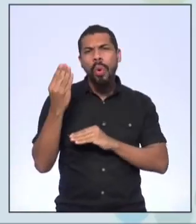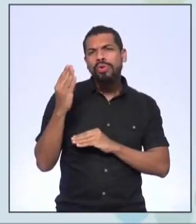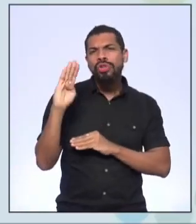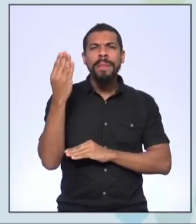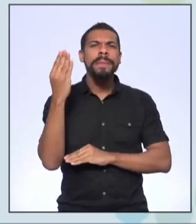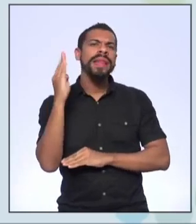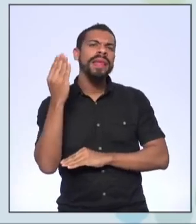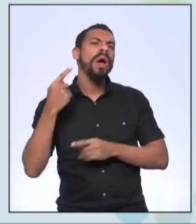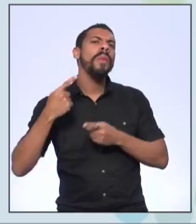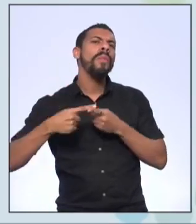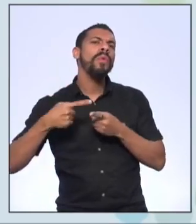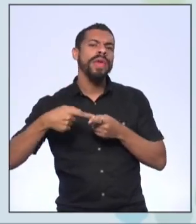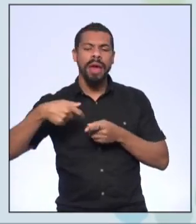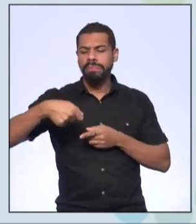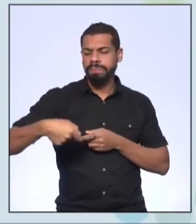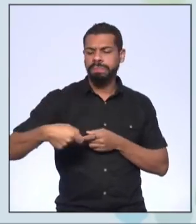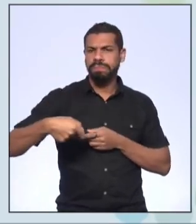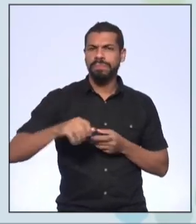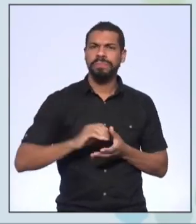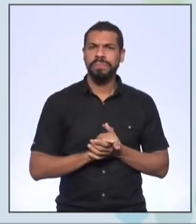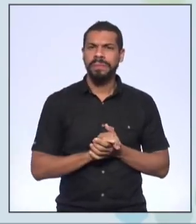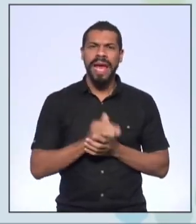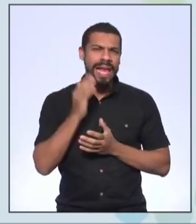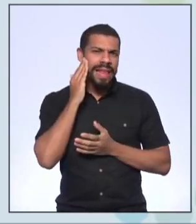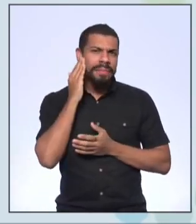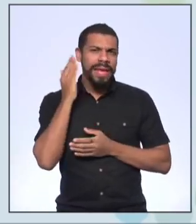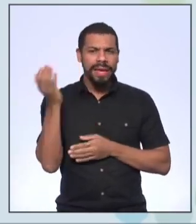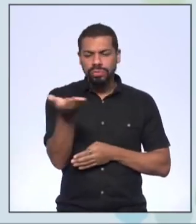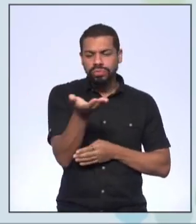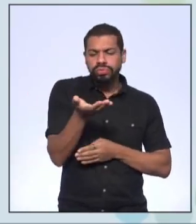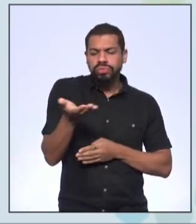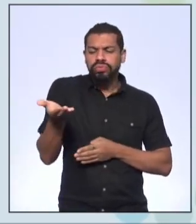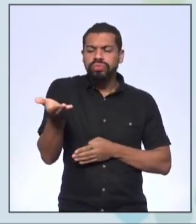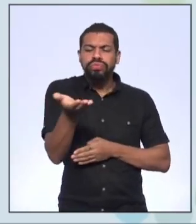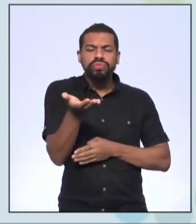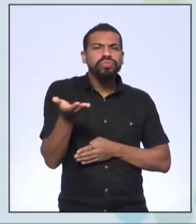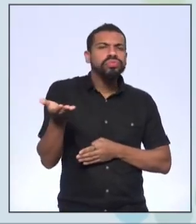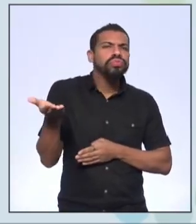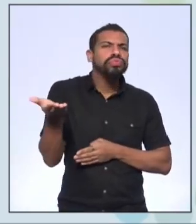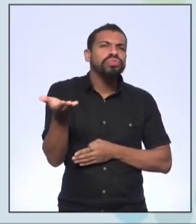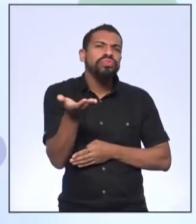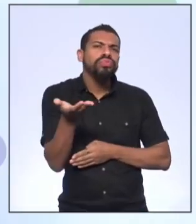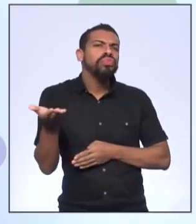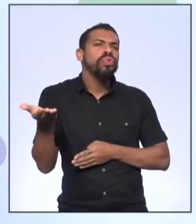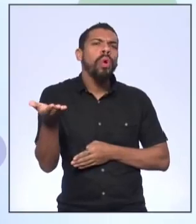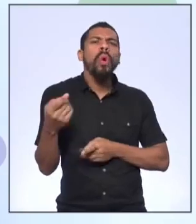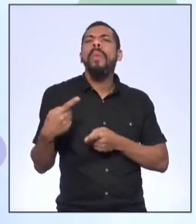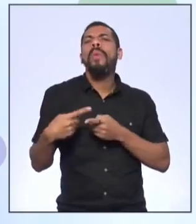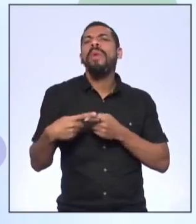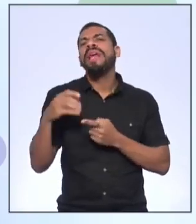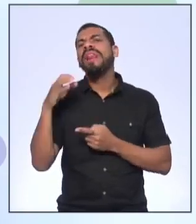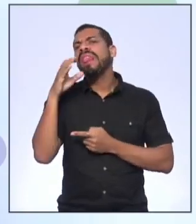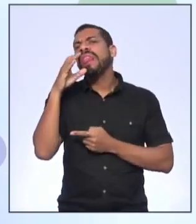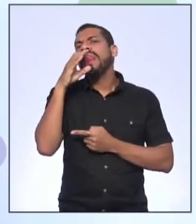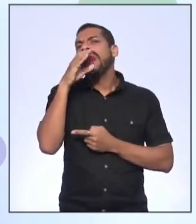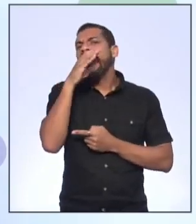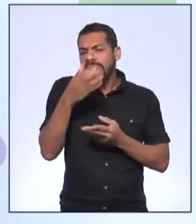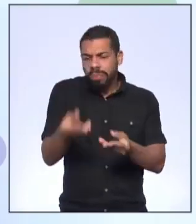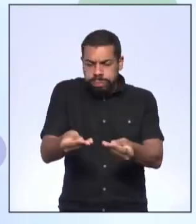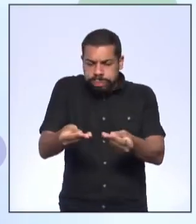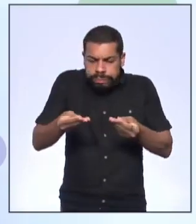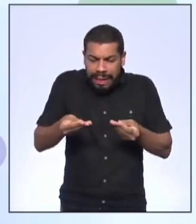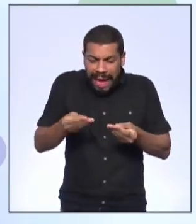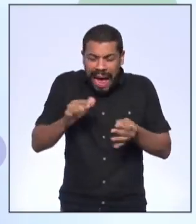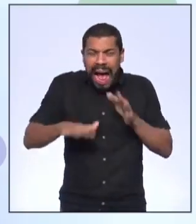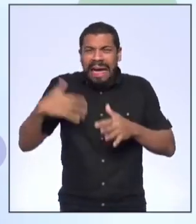Porque os pratos a ser retirados do micro-ondas, né? Dos micro-ondas, estão quentes, né? De onde vem esse calor aí que você, quando vai tirar aquele prato, às vezes você até se queima,